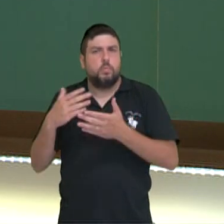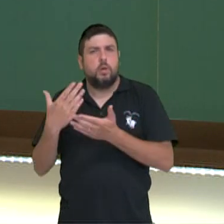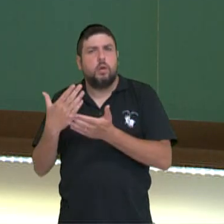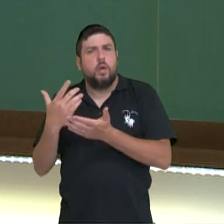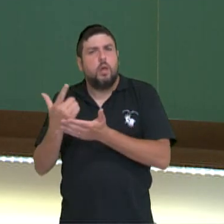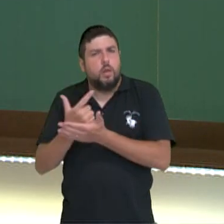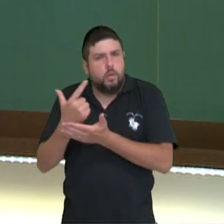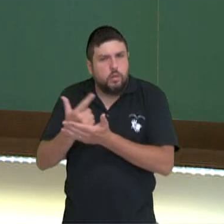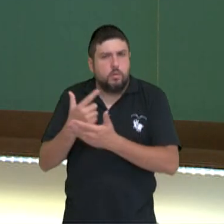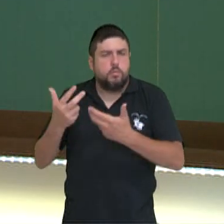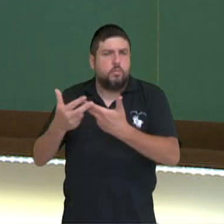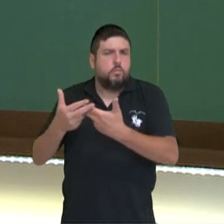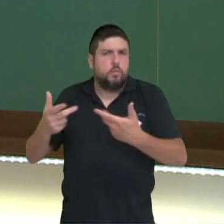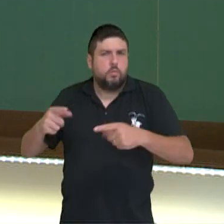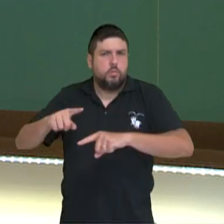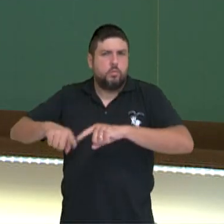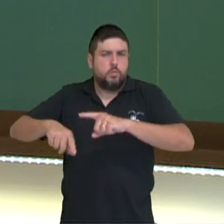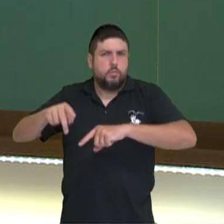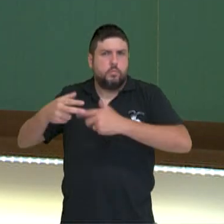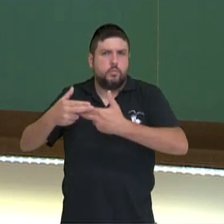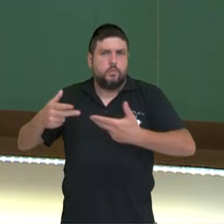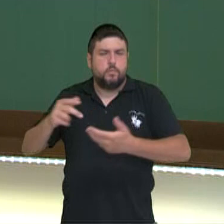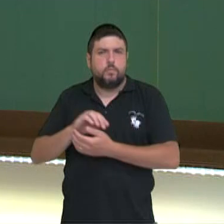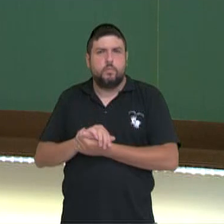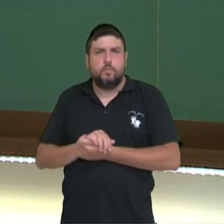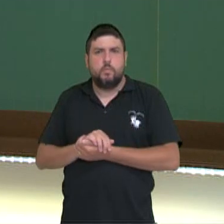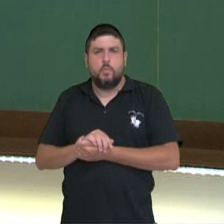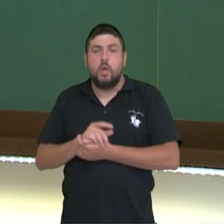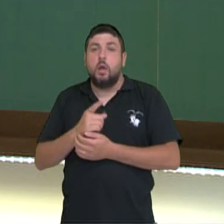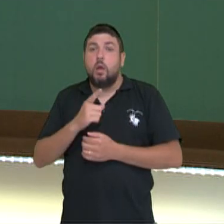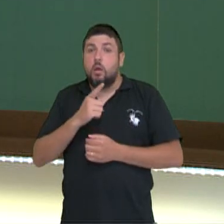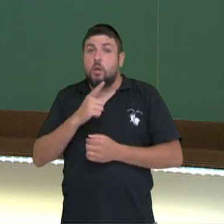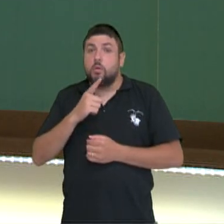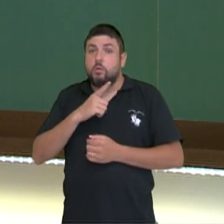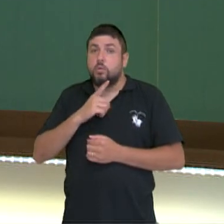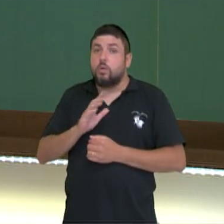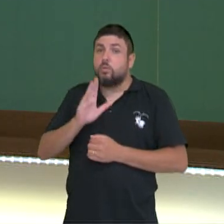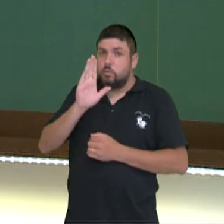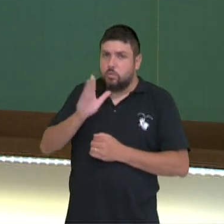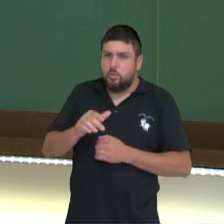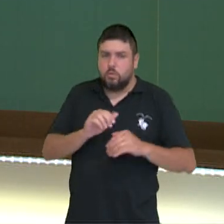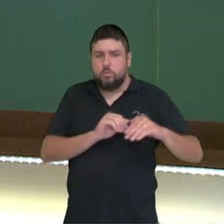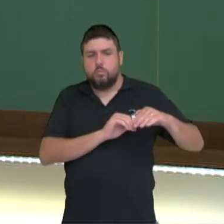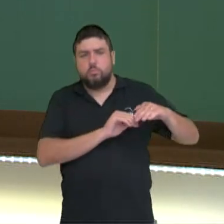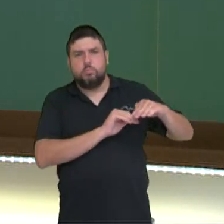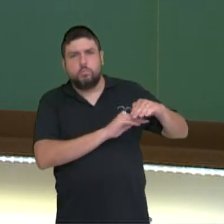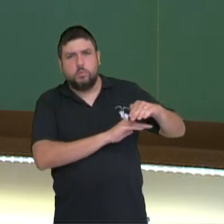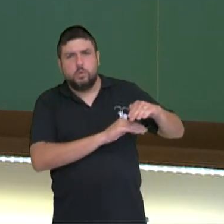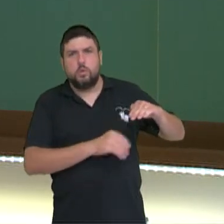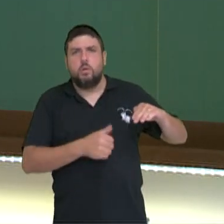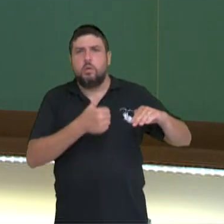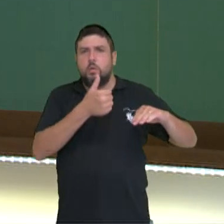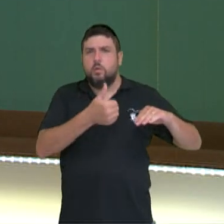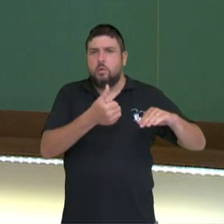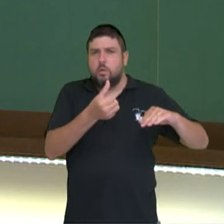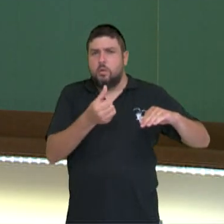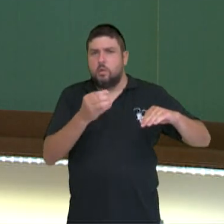roupas, certo? E ela já tem guardada na conta do banco dela uma quantia de R$ 160.